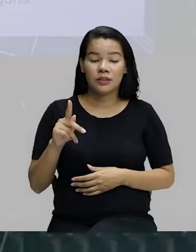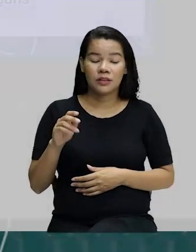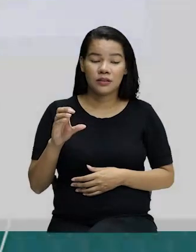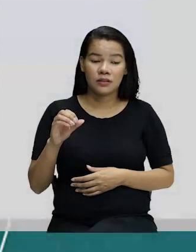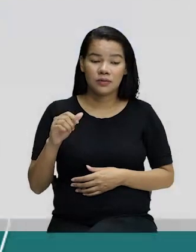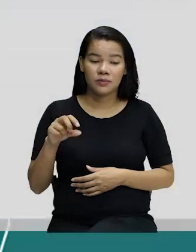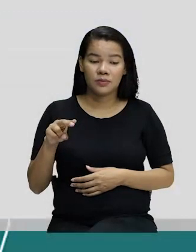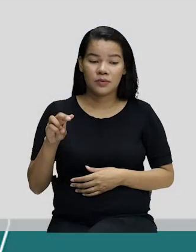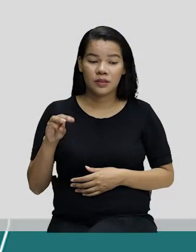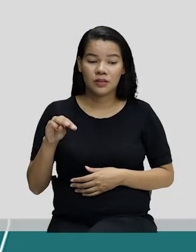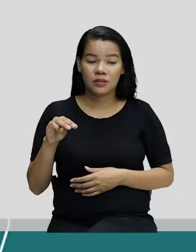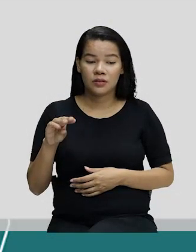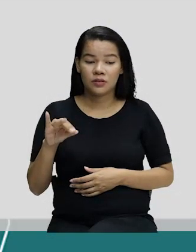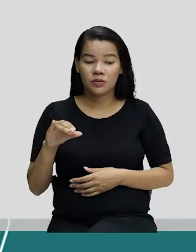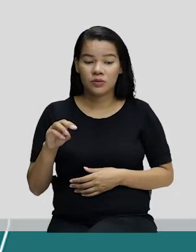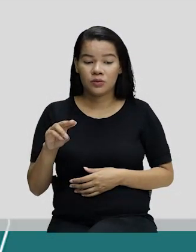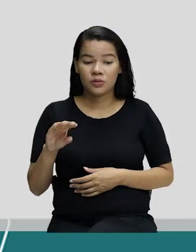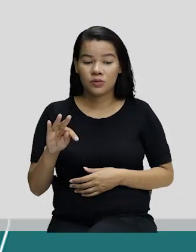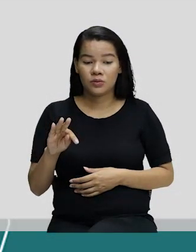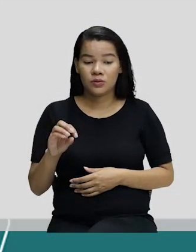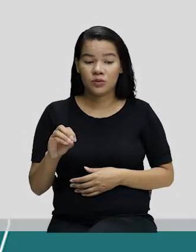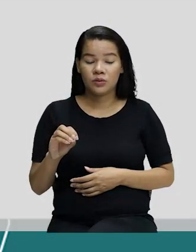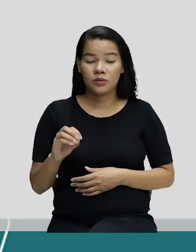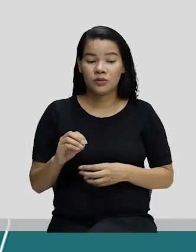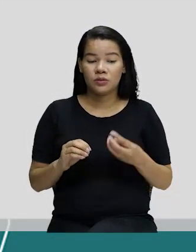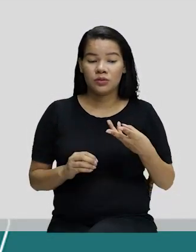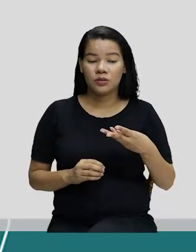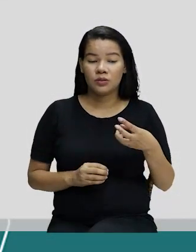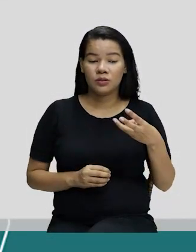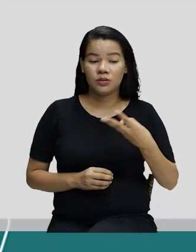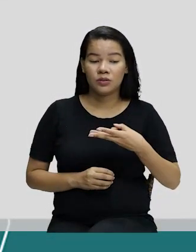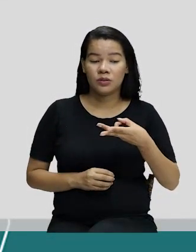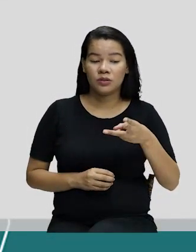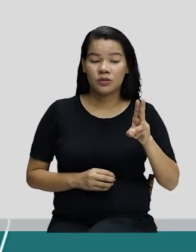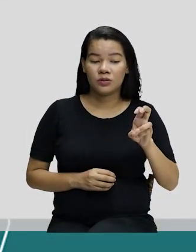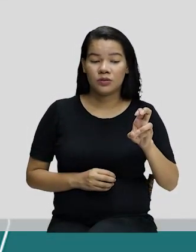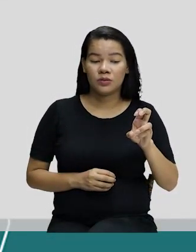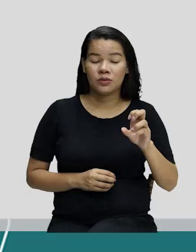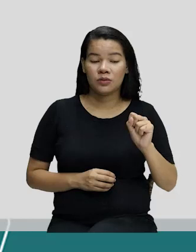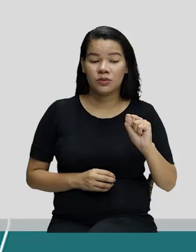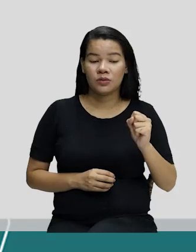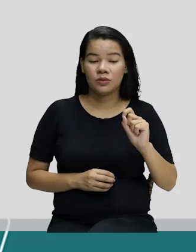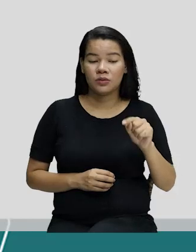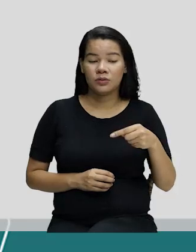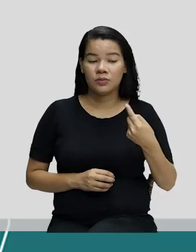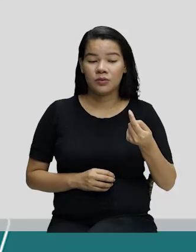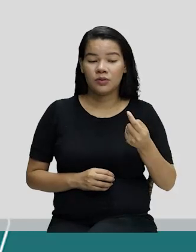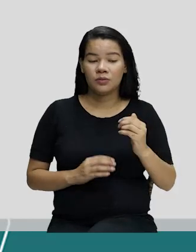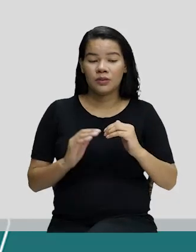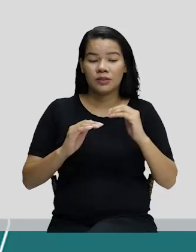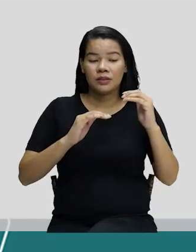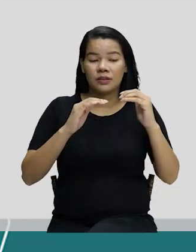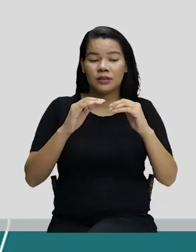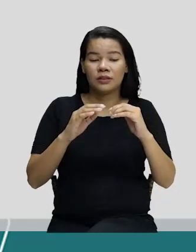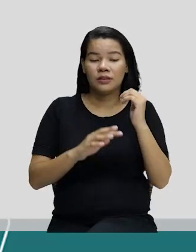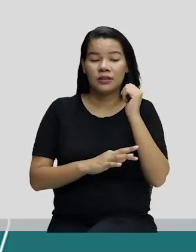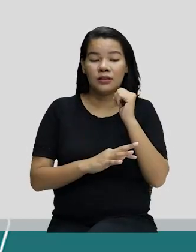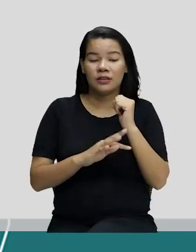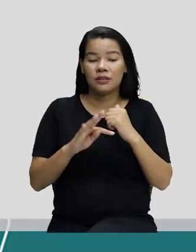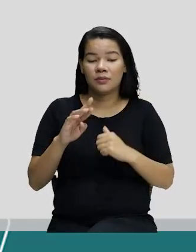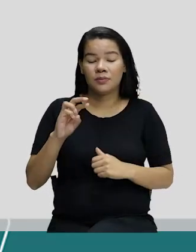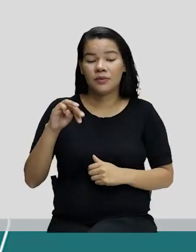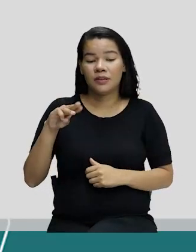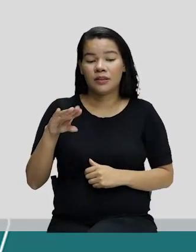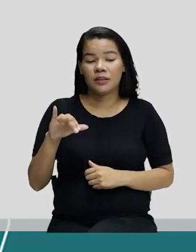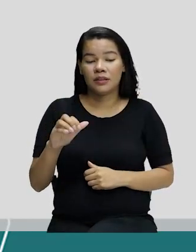água. 35 segundos depois, uma escalada térmica. Foi produzido um excesso de vapor, que